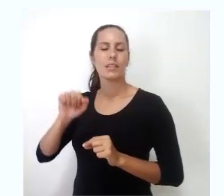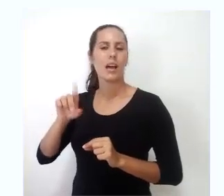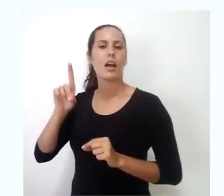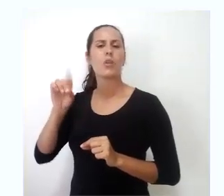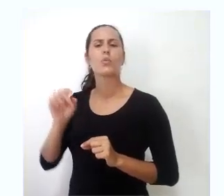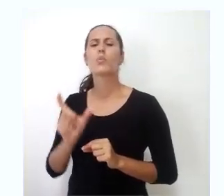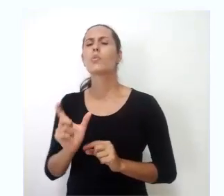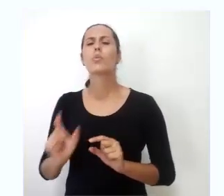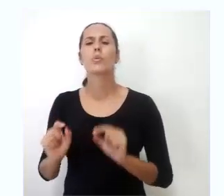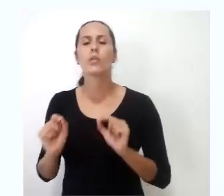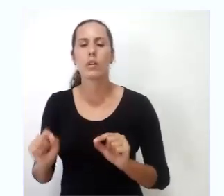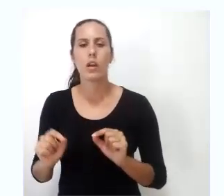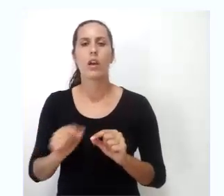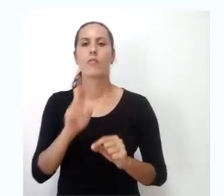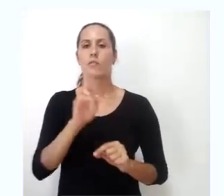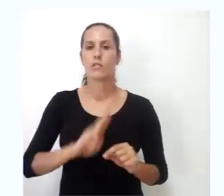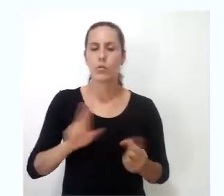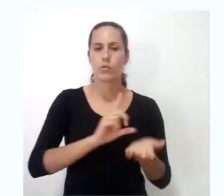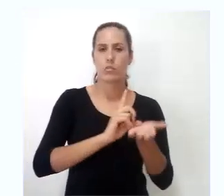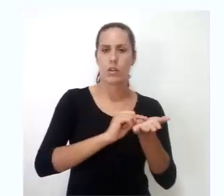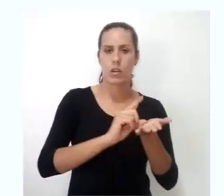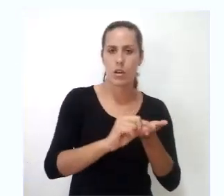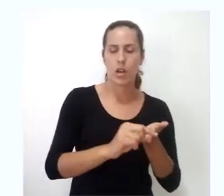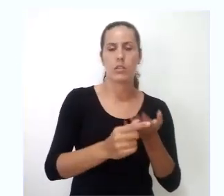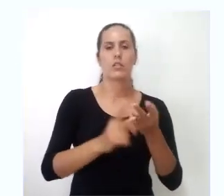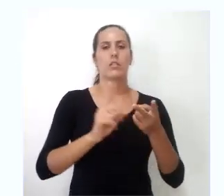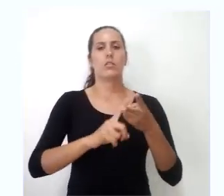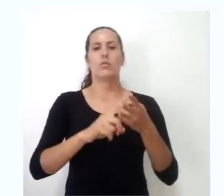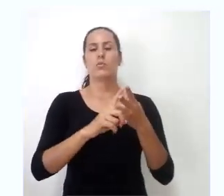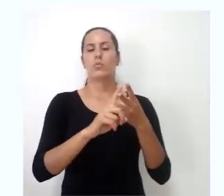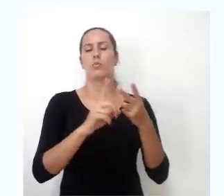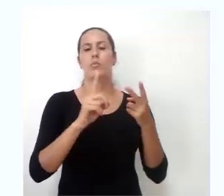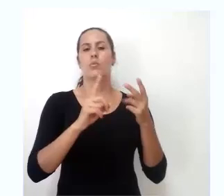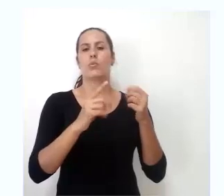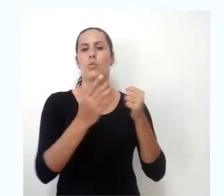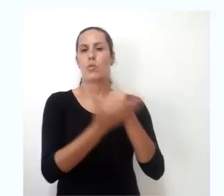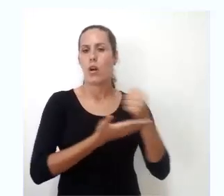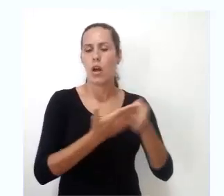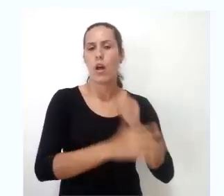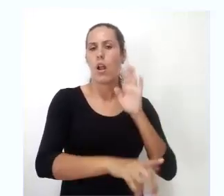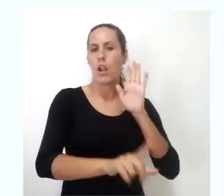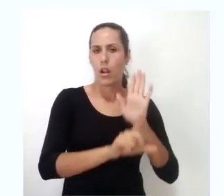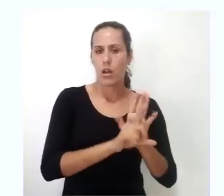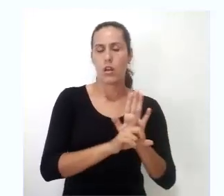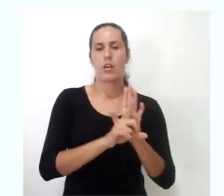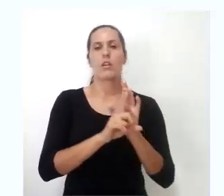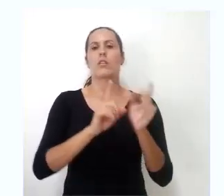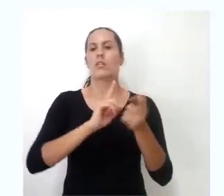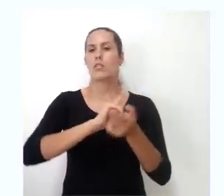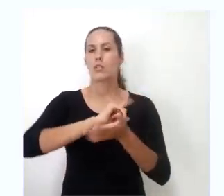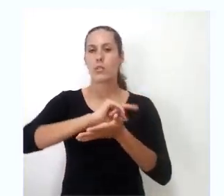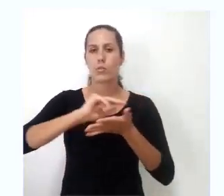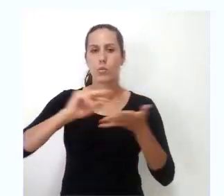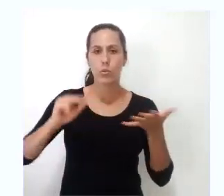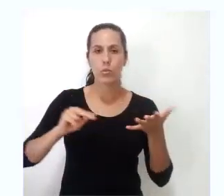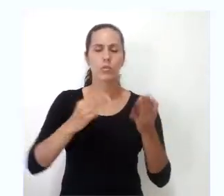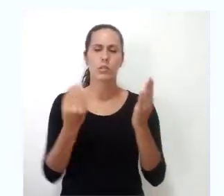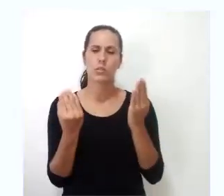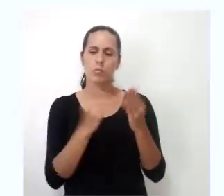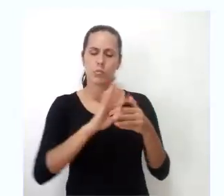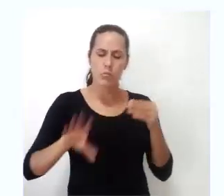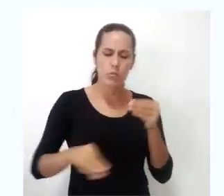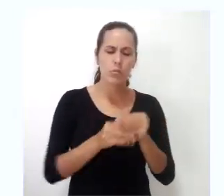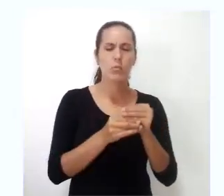seu receptor, a pessoa com quem você está falando, direta ou indiretamente, aceite a